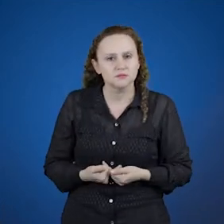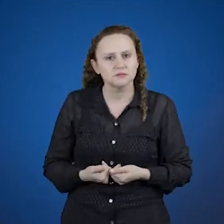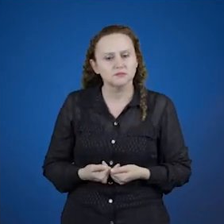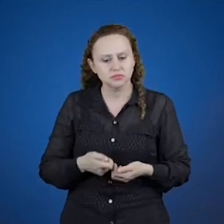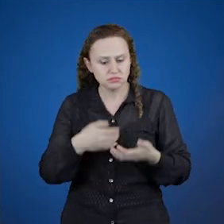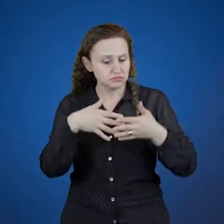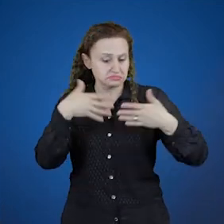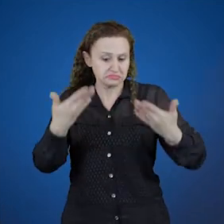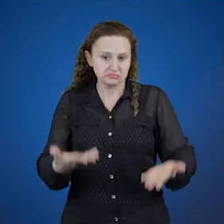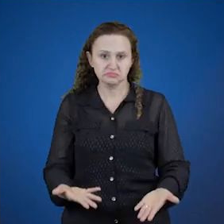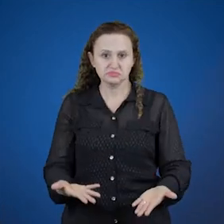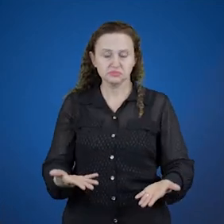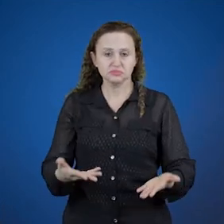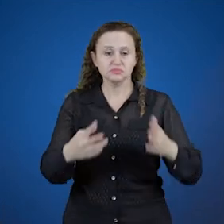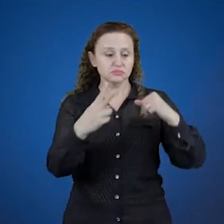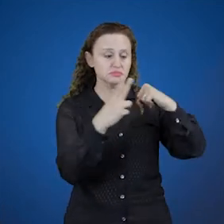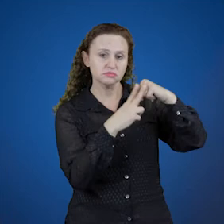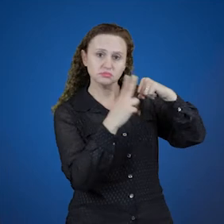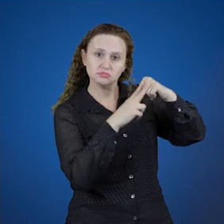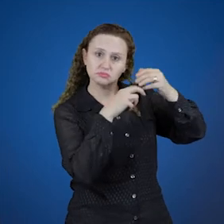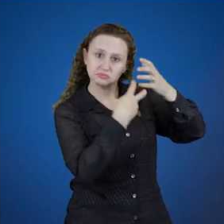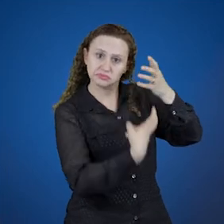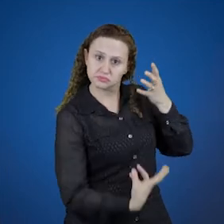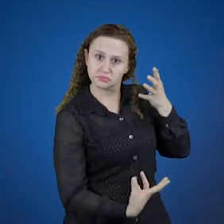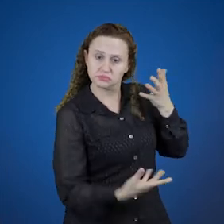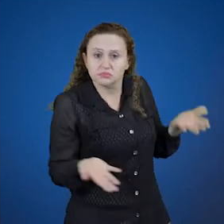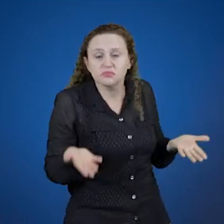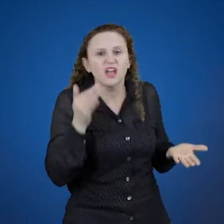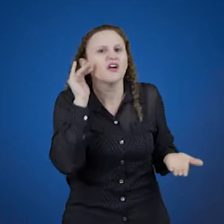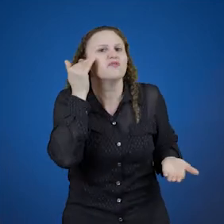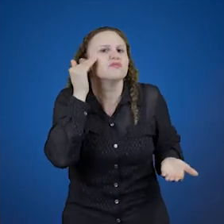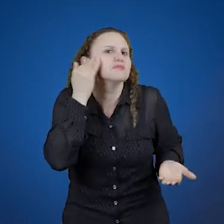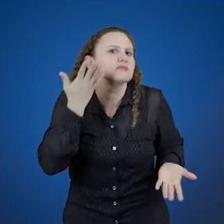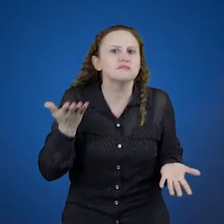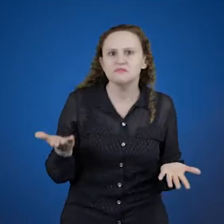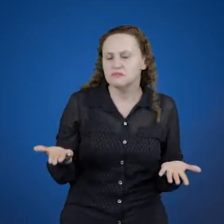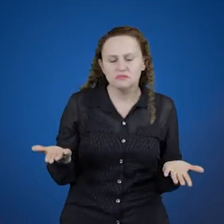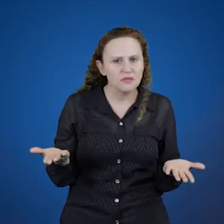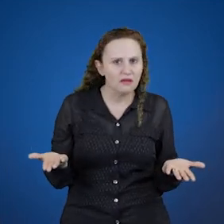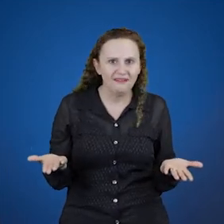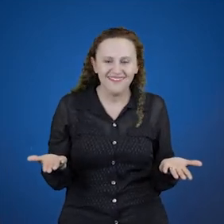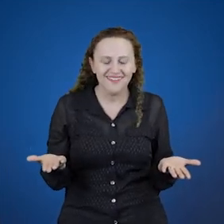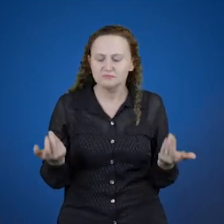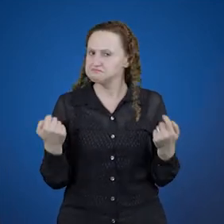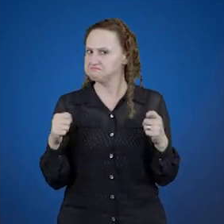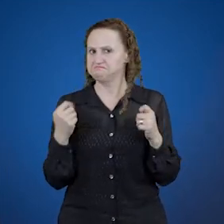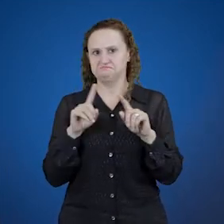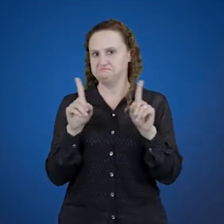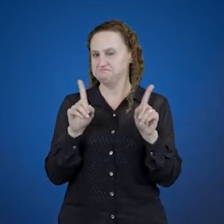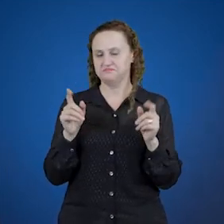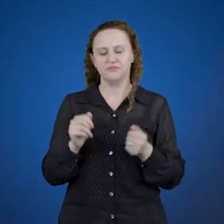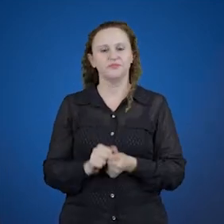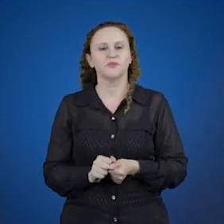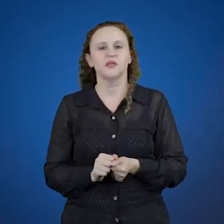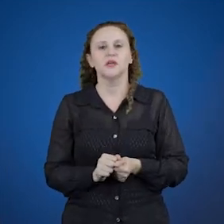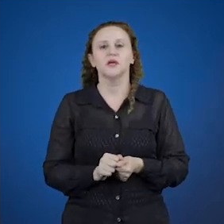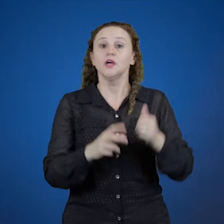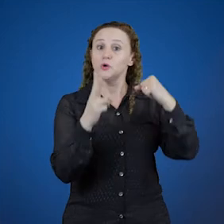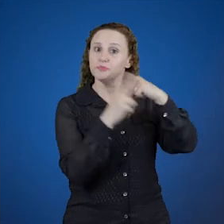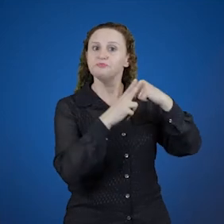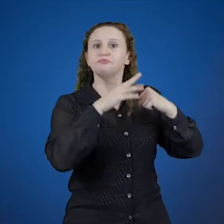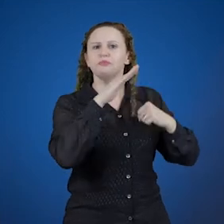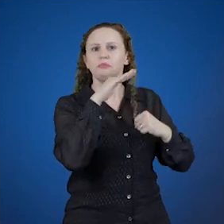onde porque caiu o juiz caiu o verbo cair ali você entende tranquilamente ele não precisa